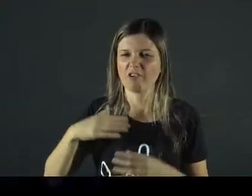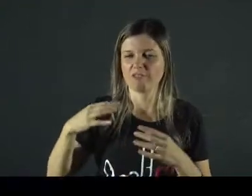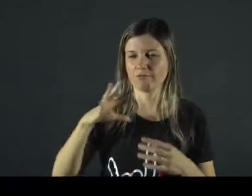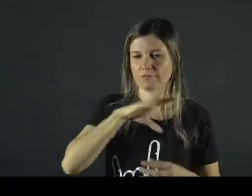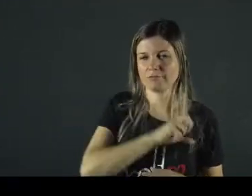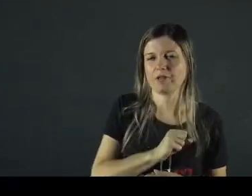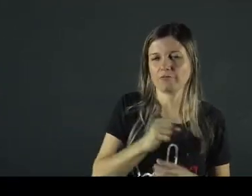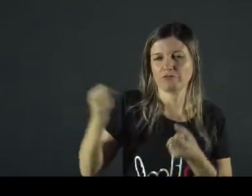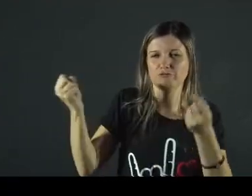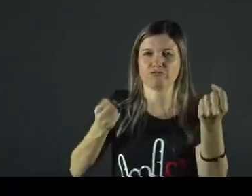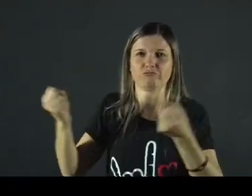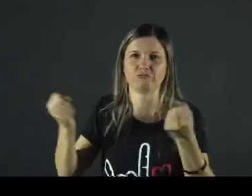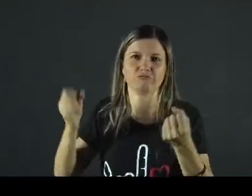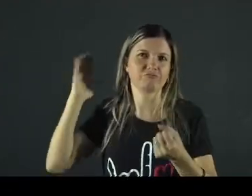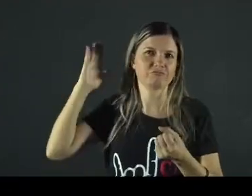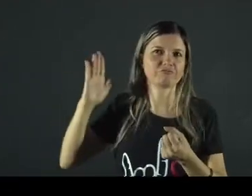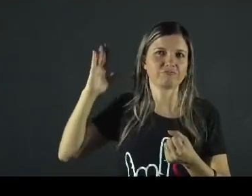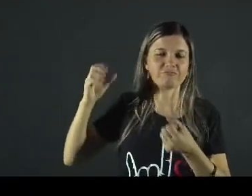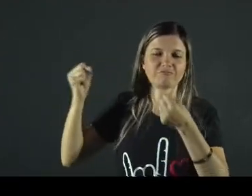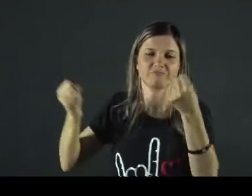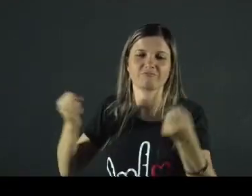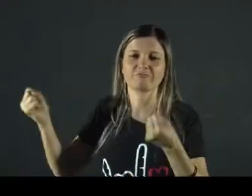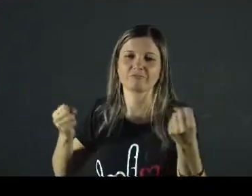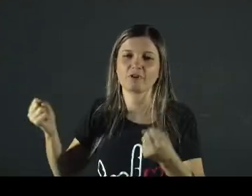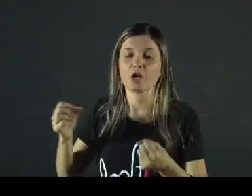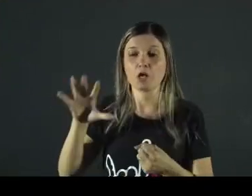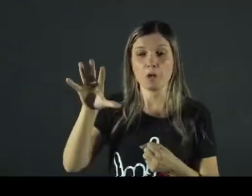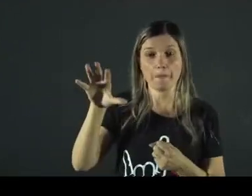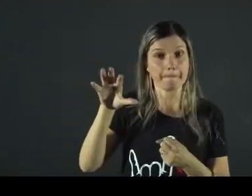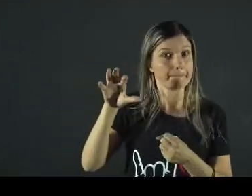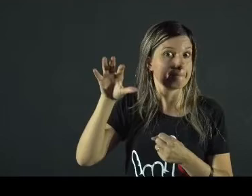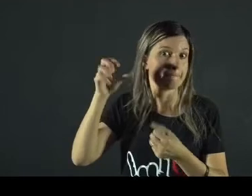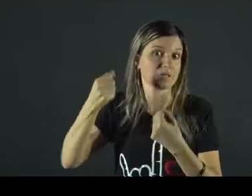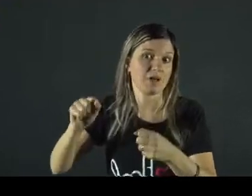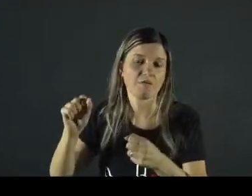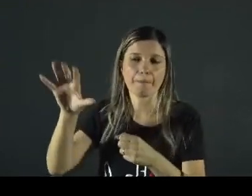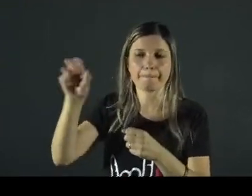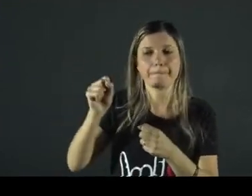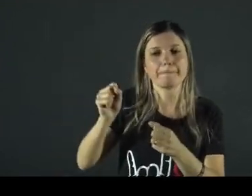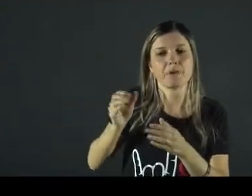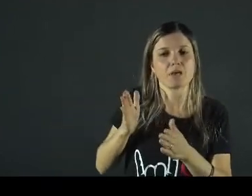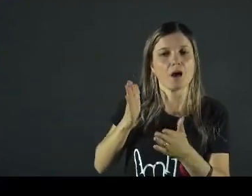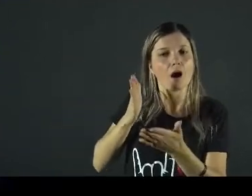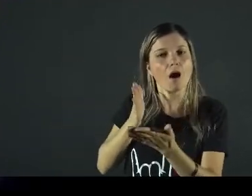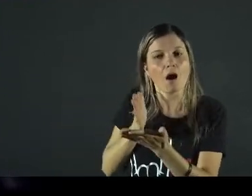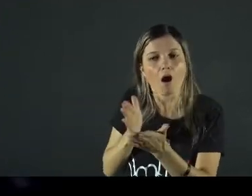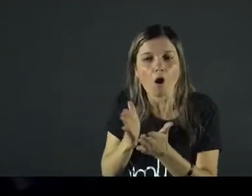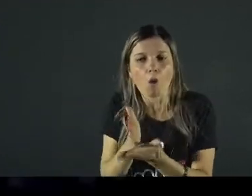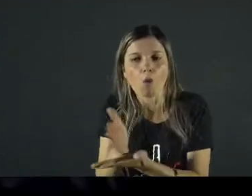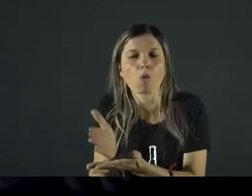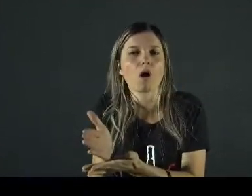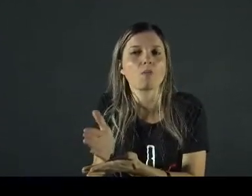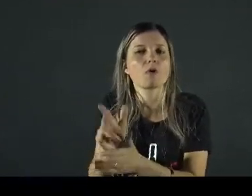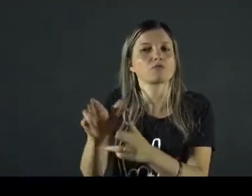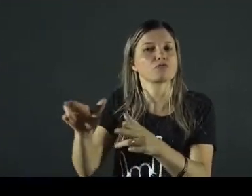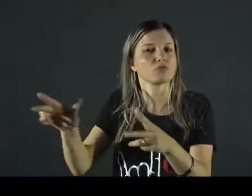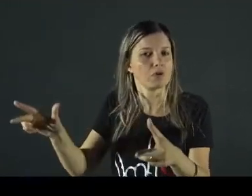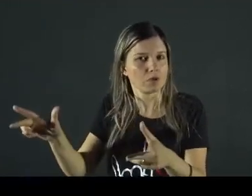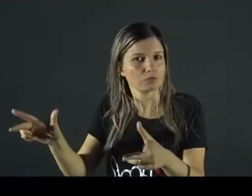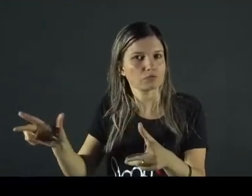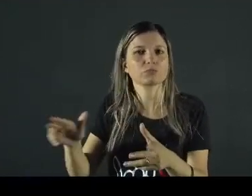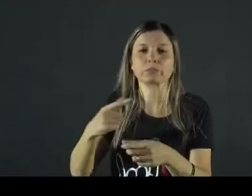caminhão. E eu precisava pegar um atalho para chegar no Rio Grande do Norte, na cidade de Limoeiro do